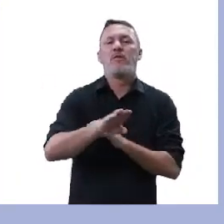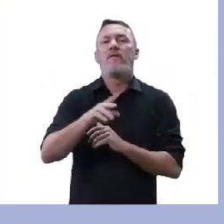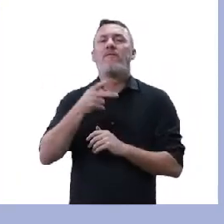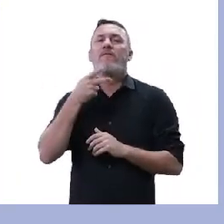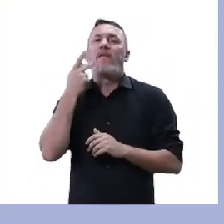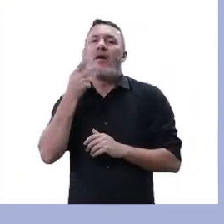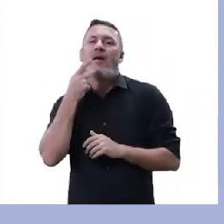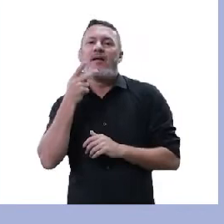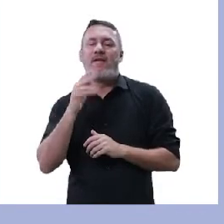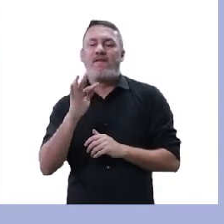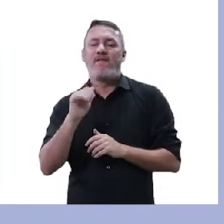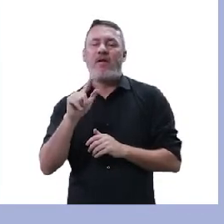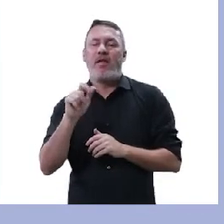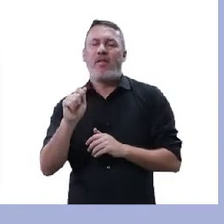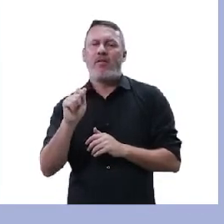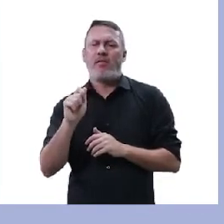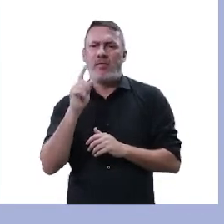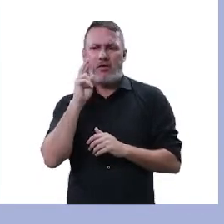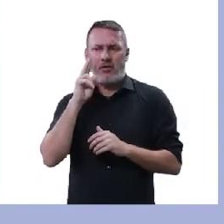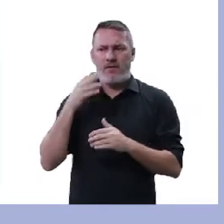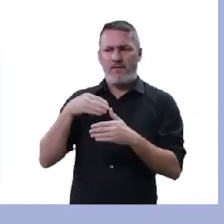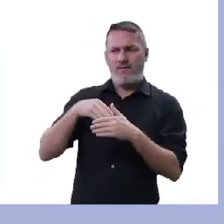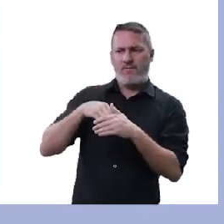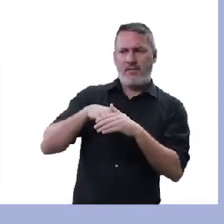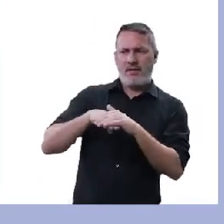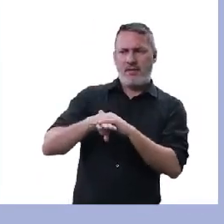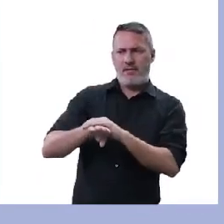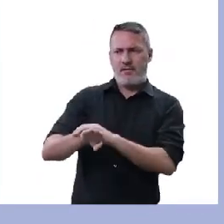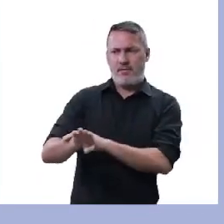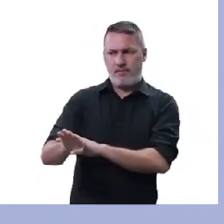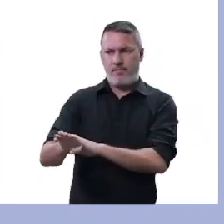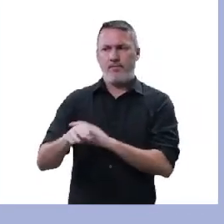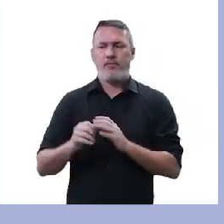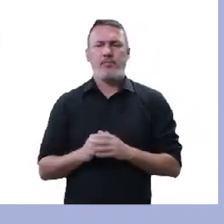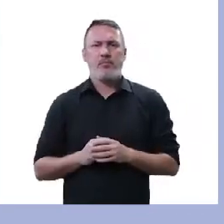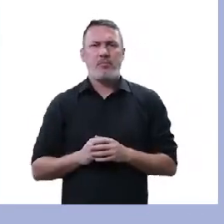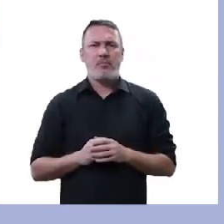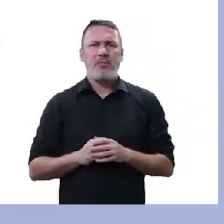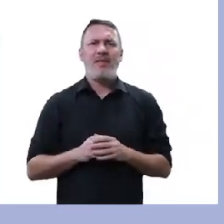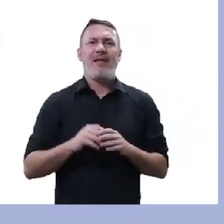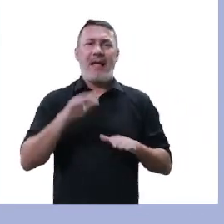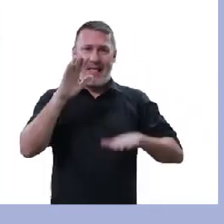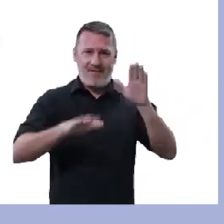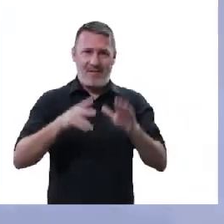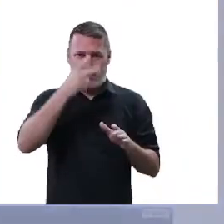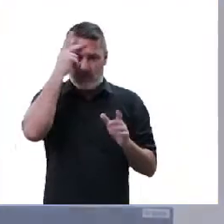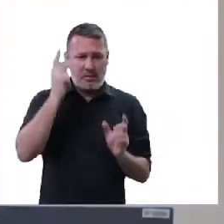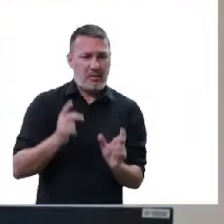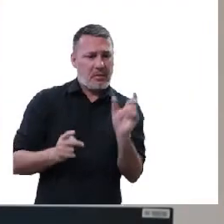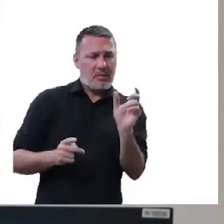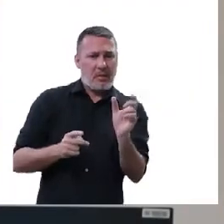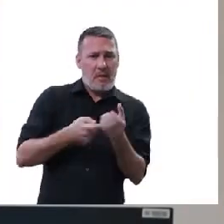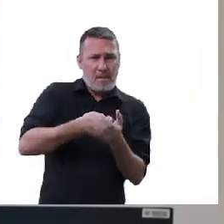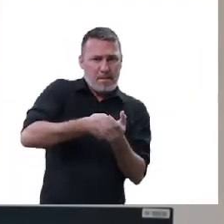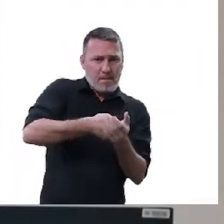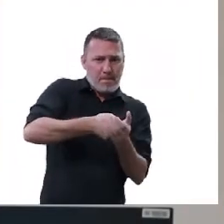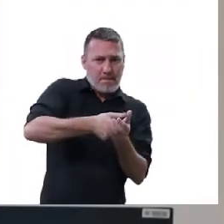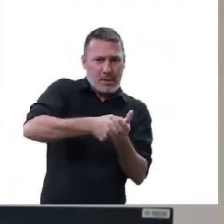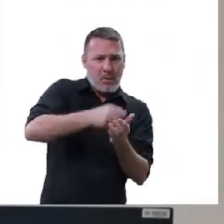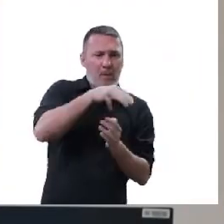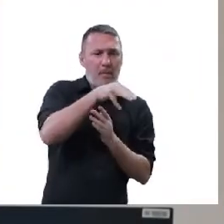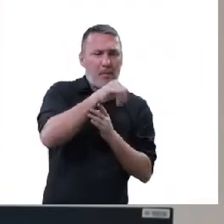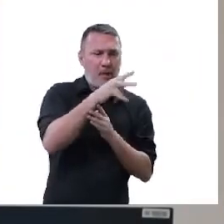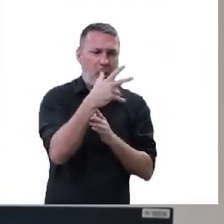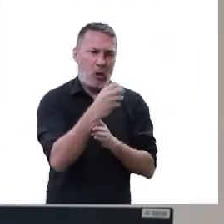Fala. Para dizerem milho, dizem mio. Para